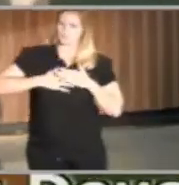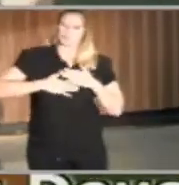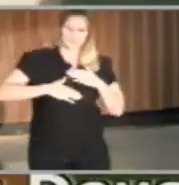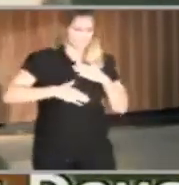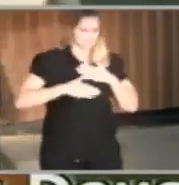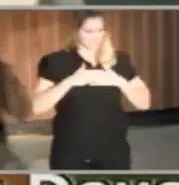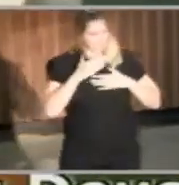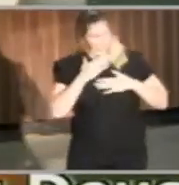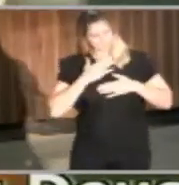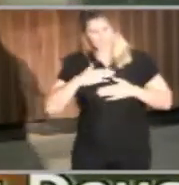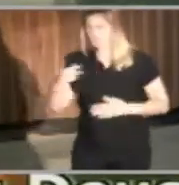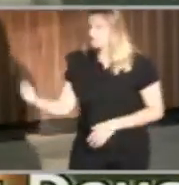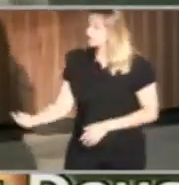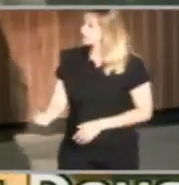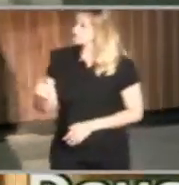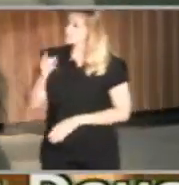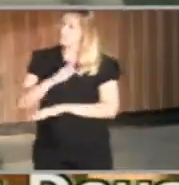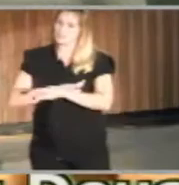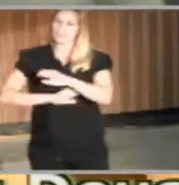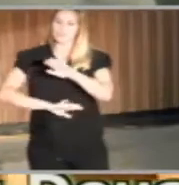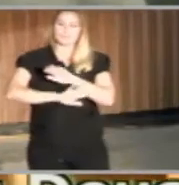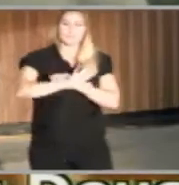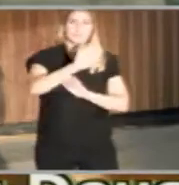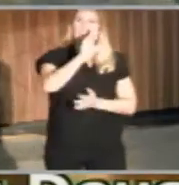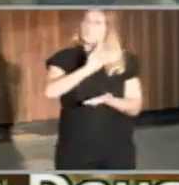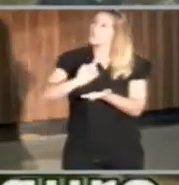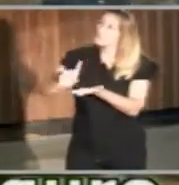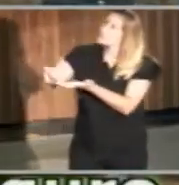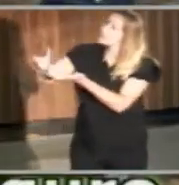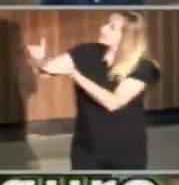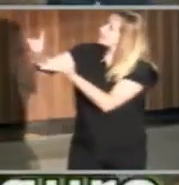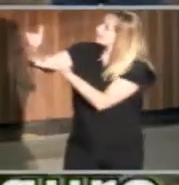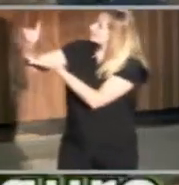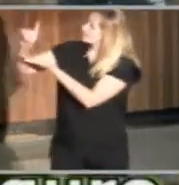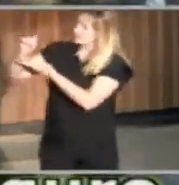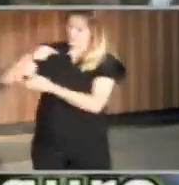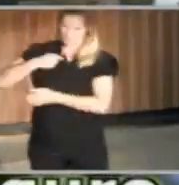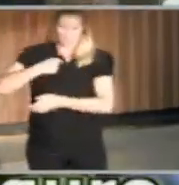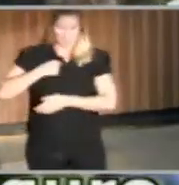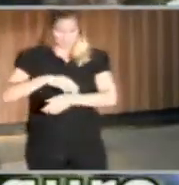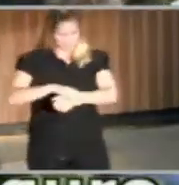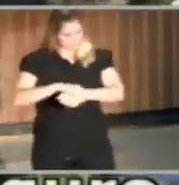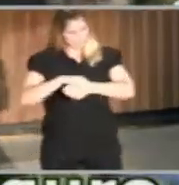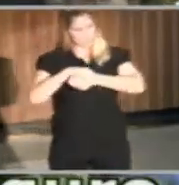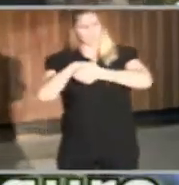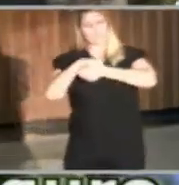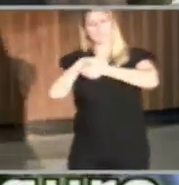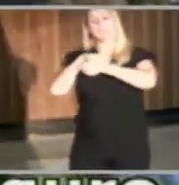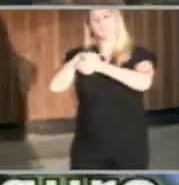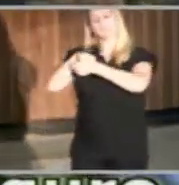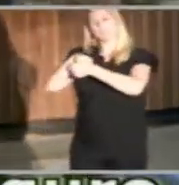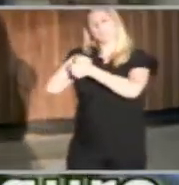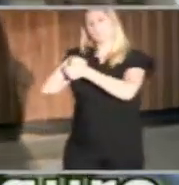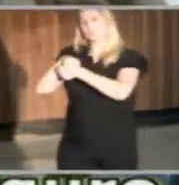Descansando nos eternos braços do meu Deus. Vou